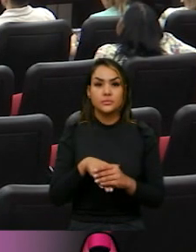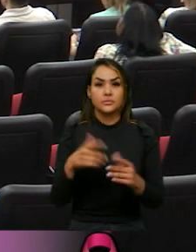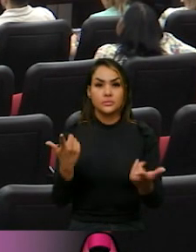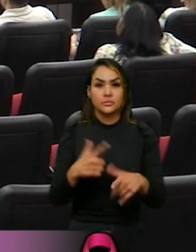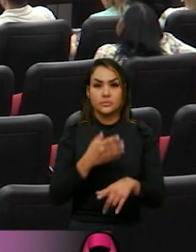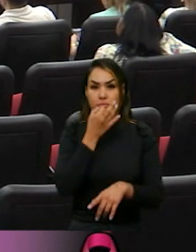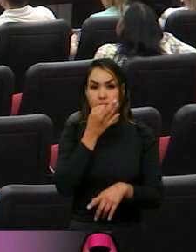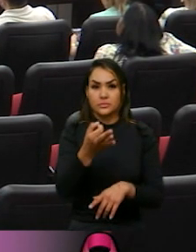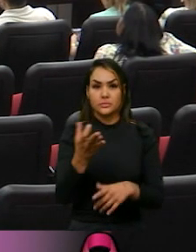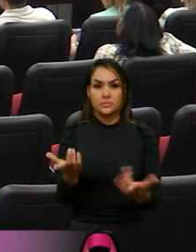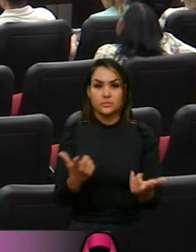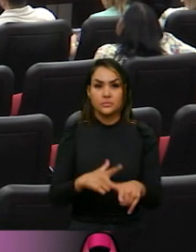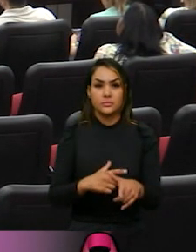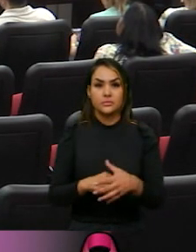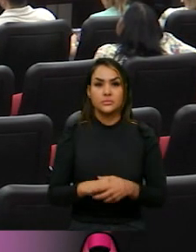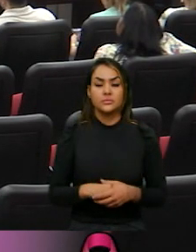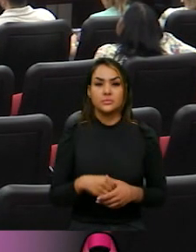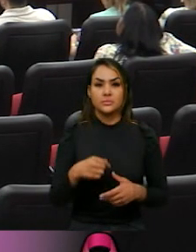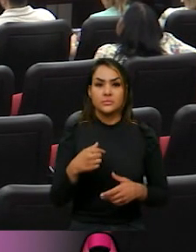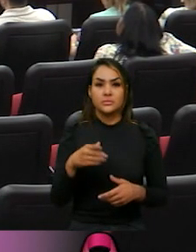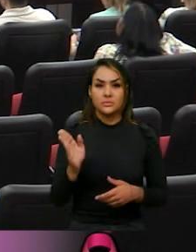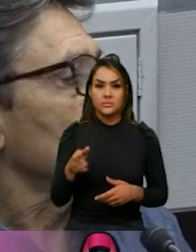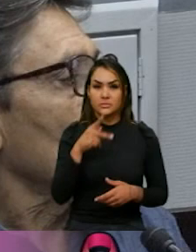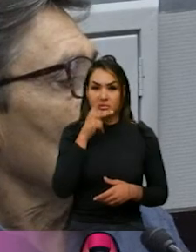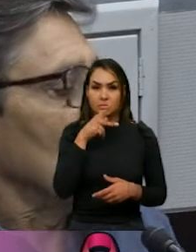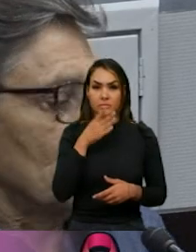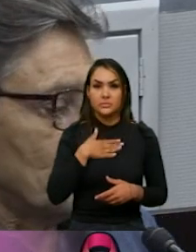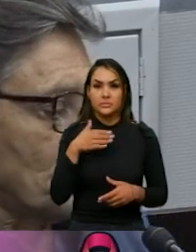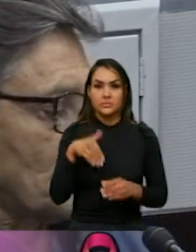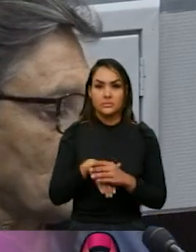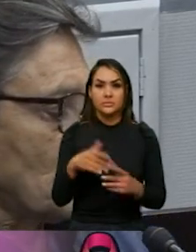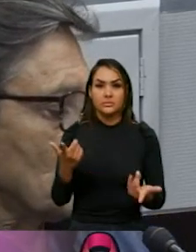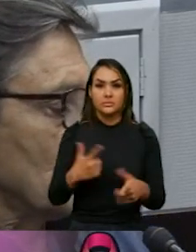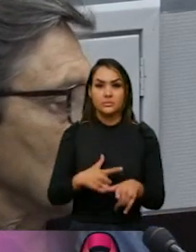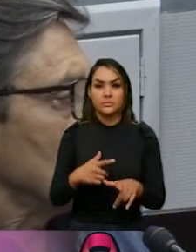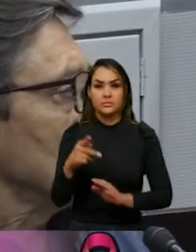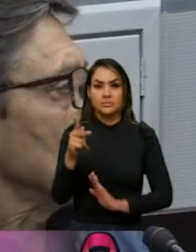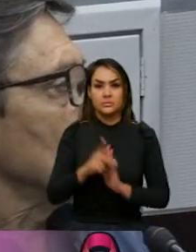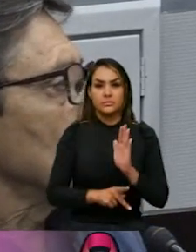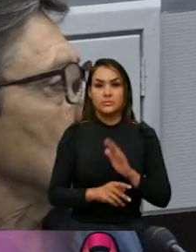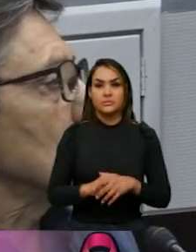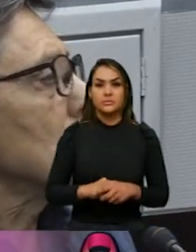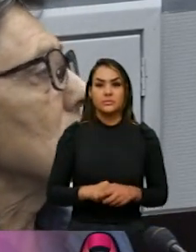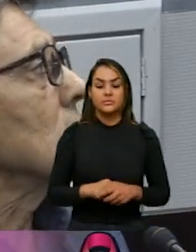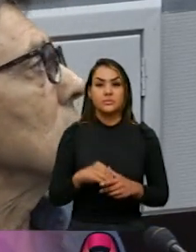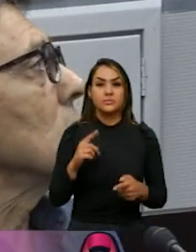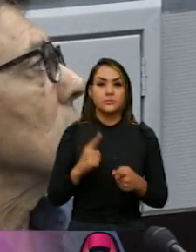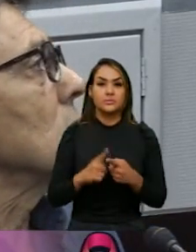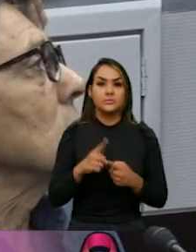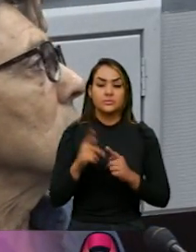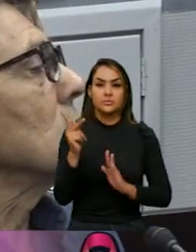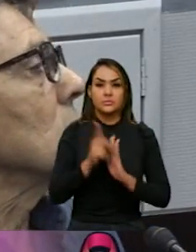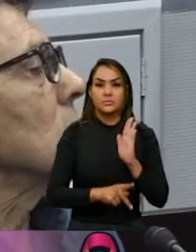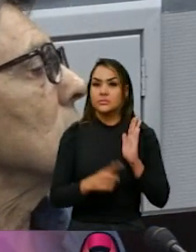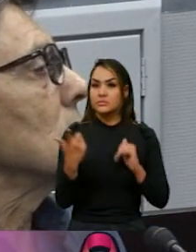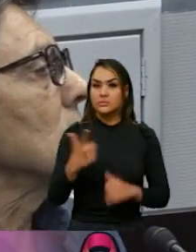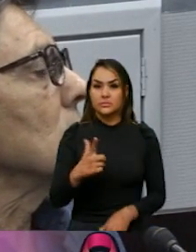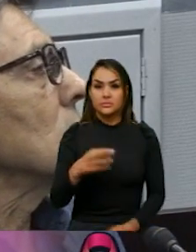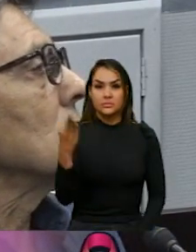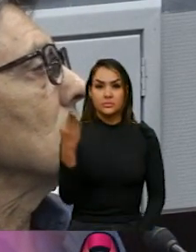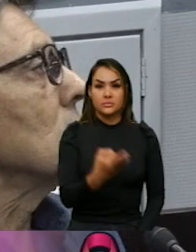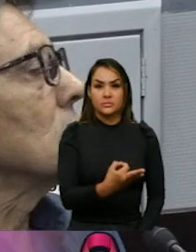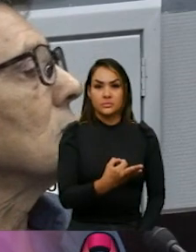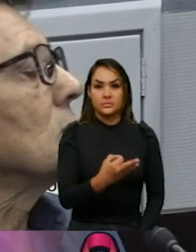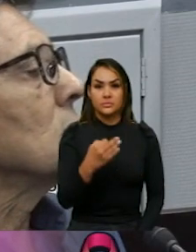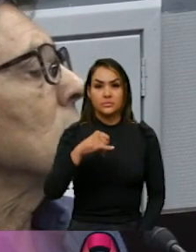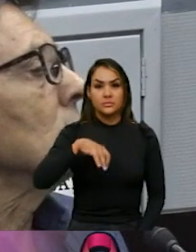meu parecer contrário, e já adiantar o meu voto contrário ao projeto, porque o projeto, além de não especificar essa questão da taxa de juros, como